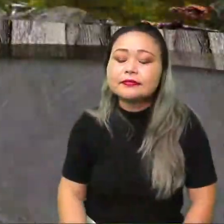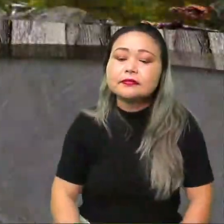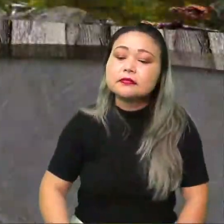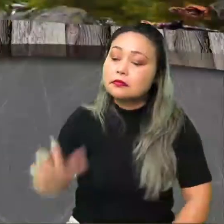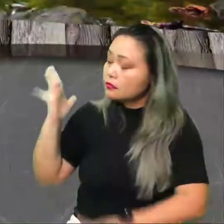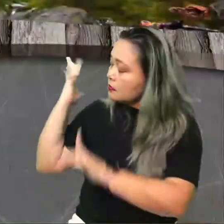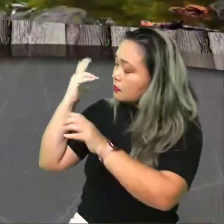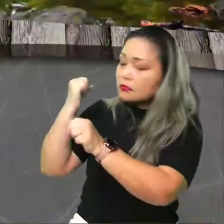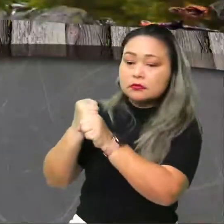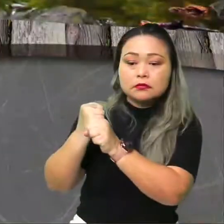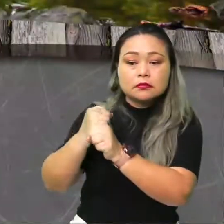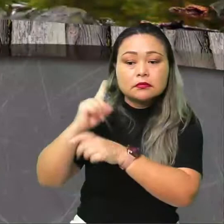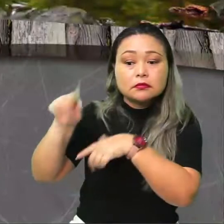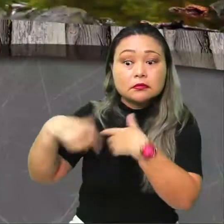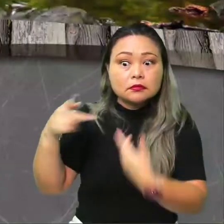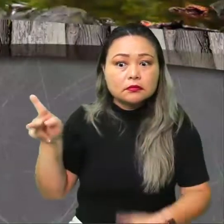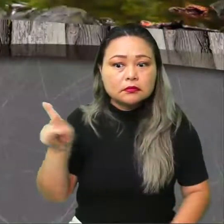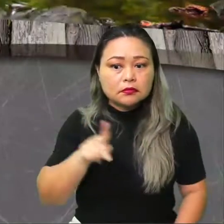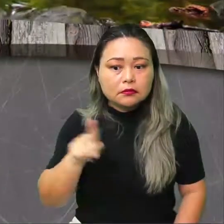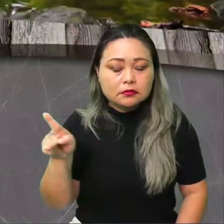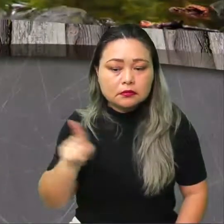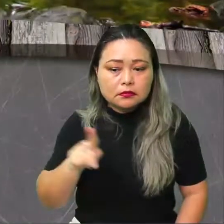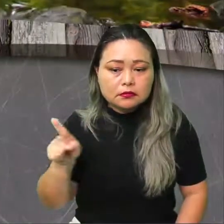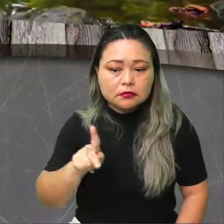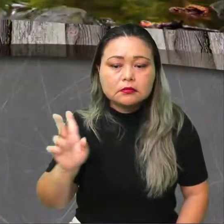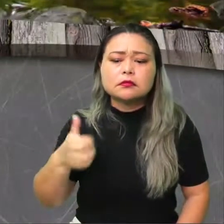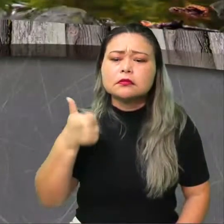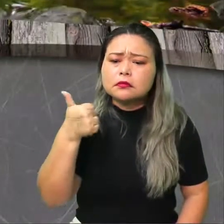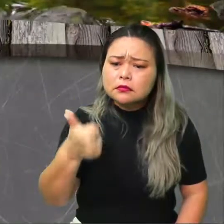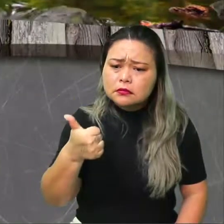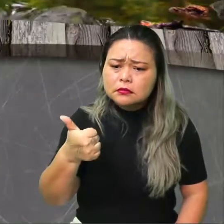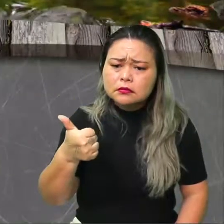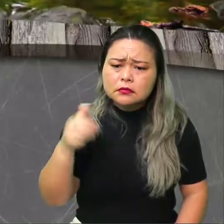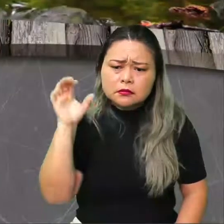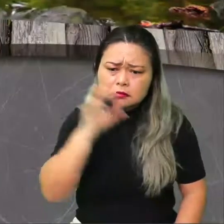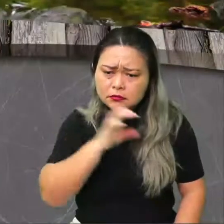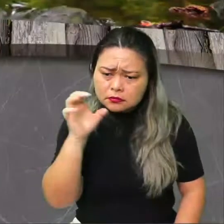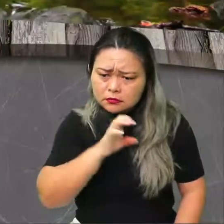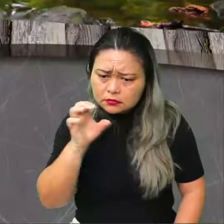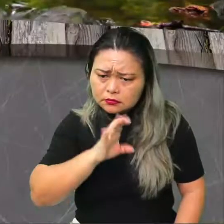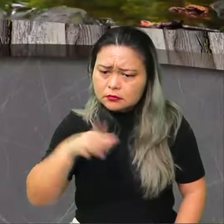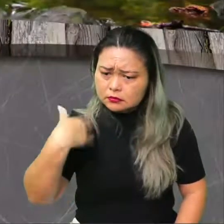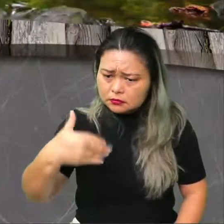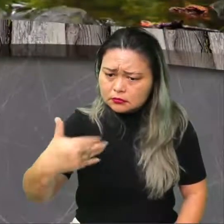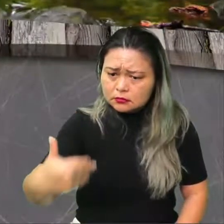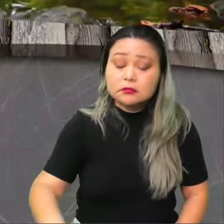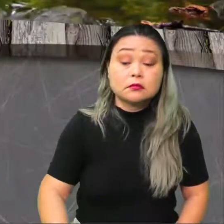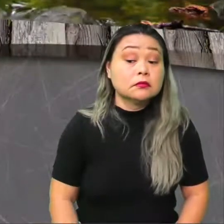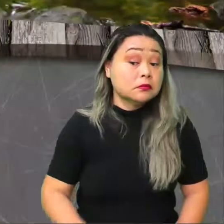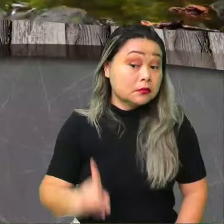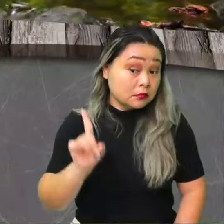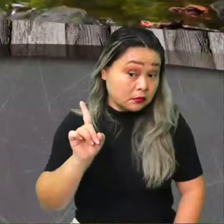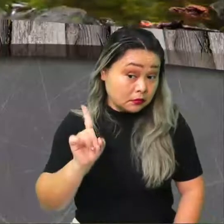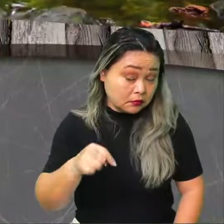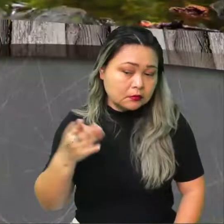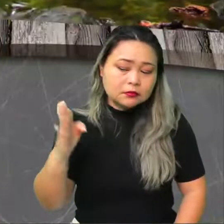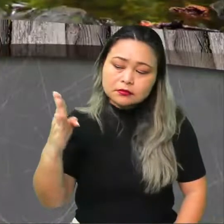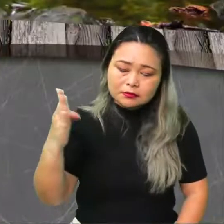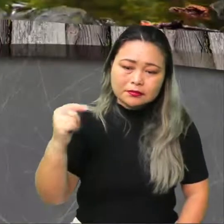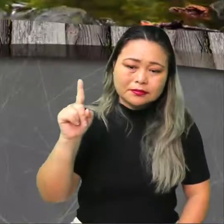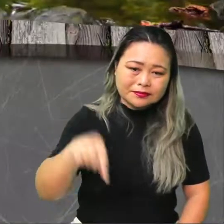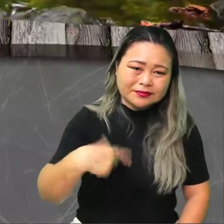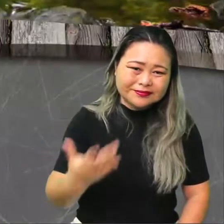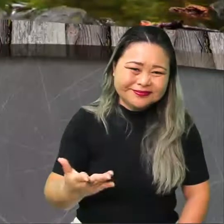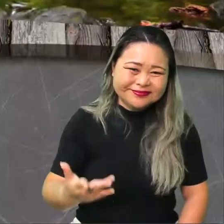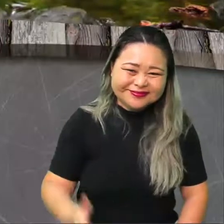Vamos revisar. Prof, foi acelerado o processo, né? Porque a biologia tem que